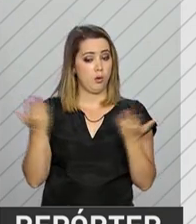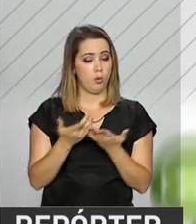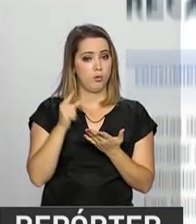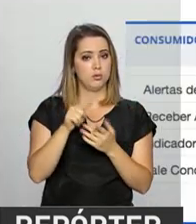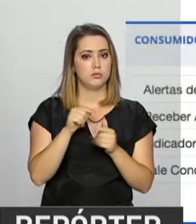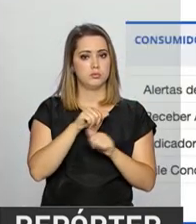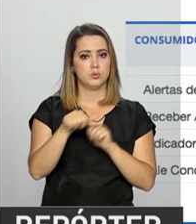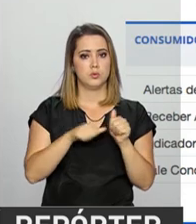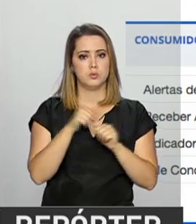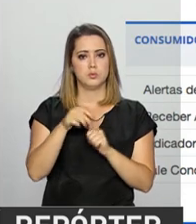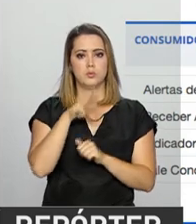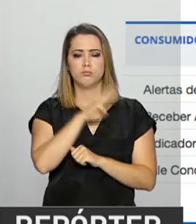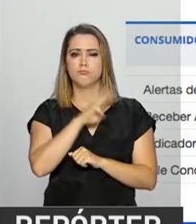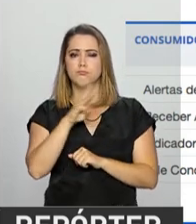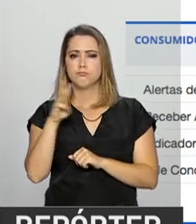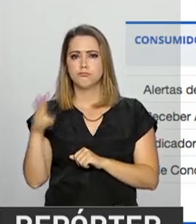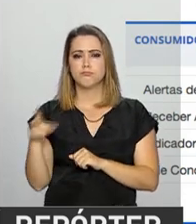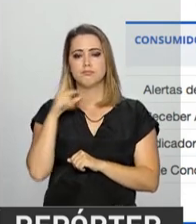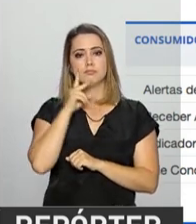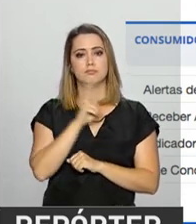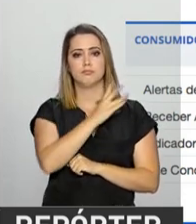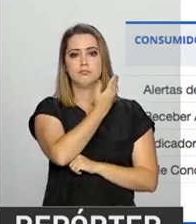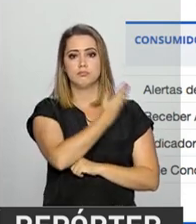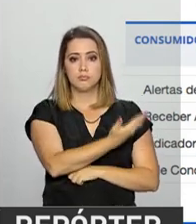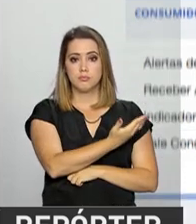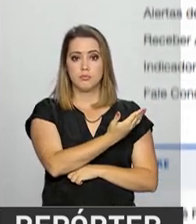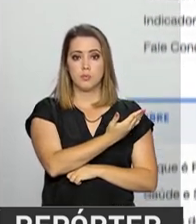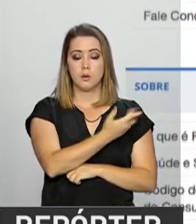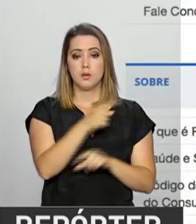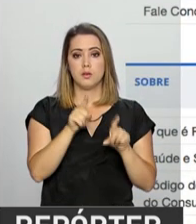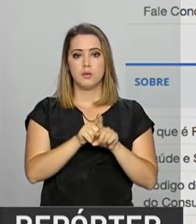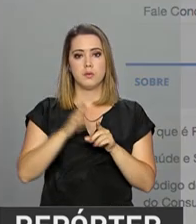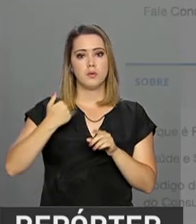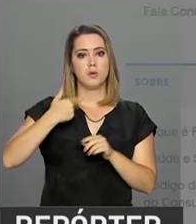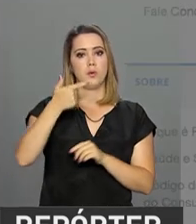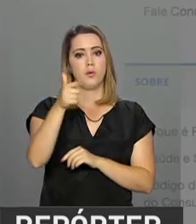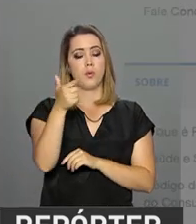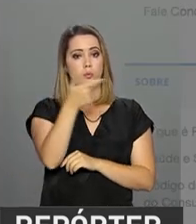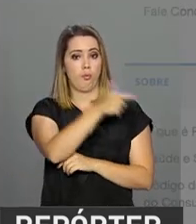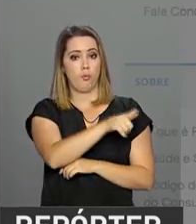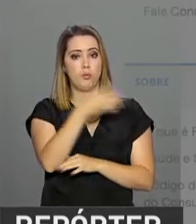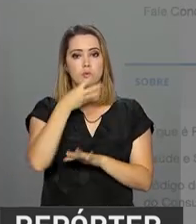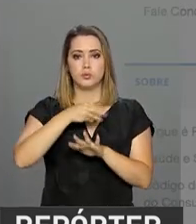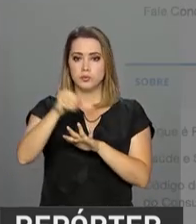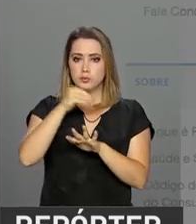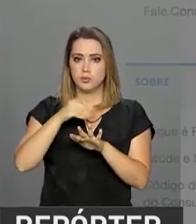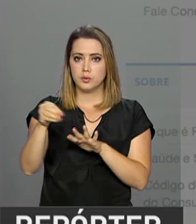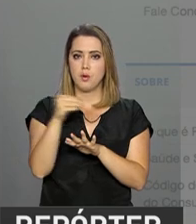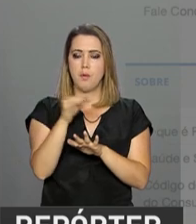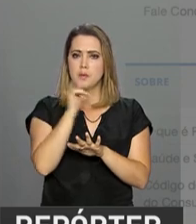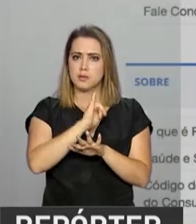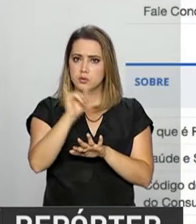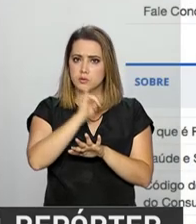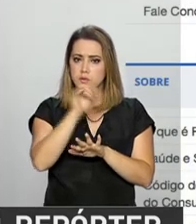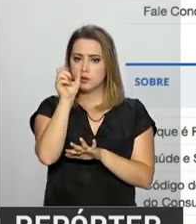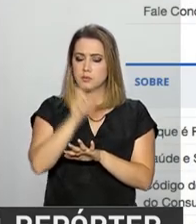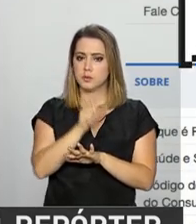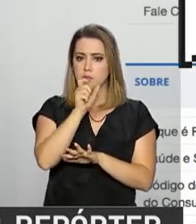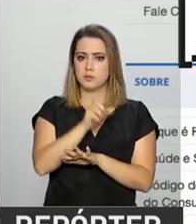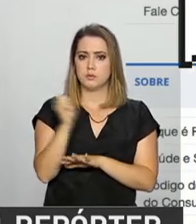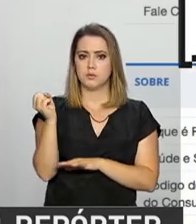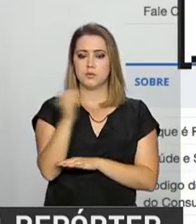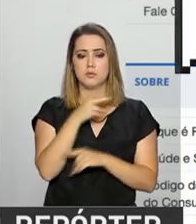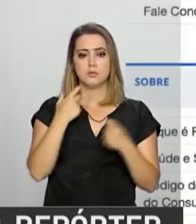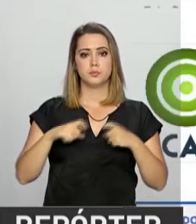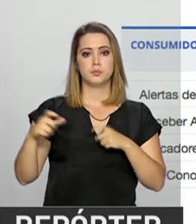uma página na internet desenvolvida pela cena com é mais uma forma de divulgação para o consumidor a nova